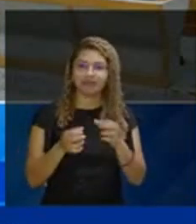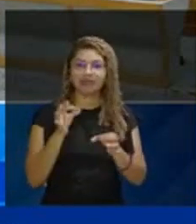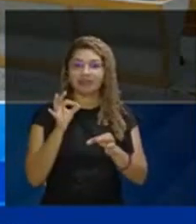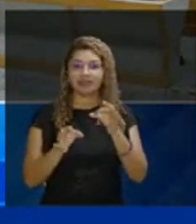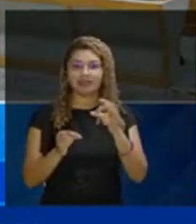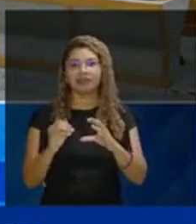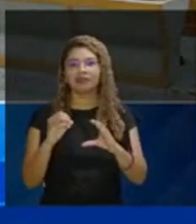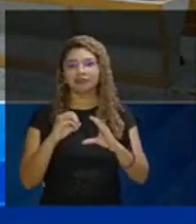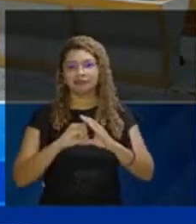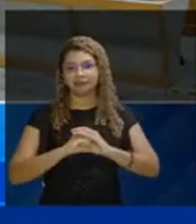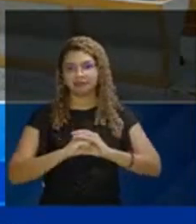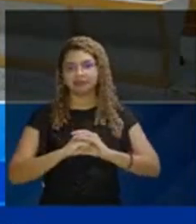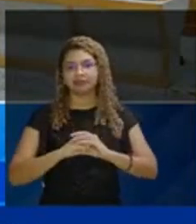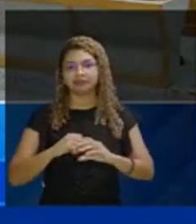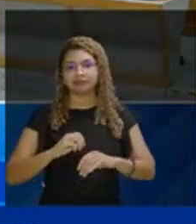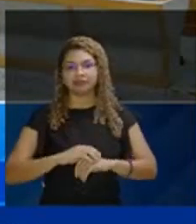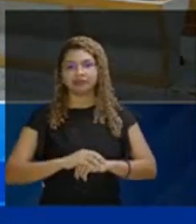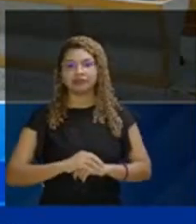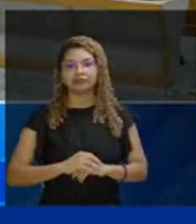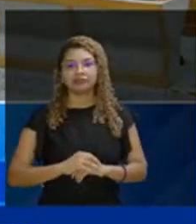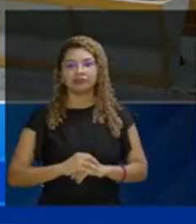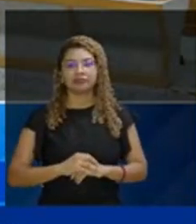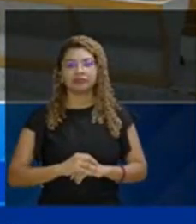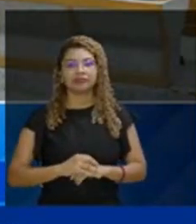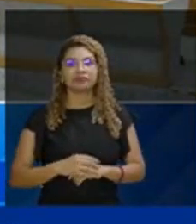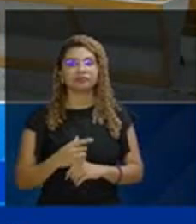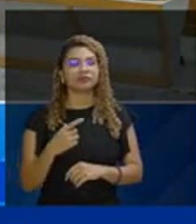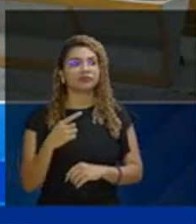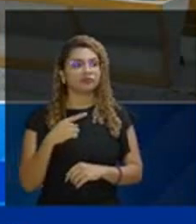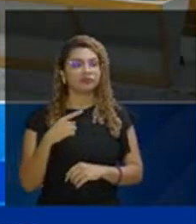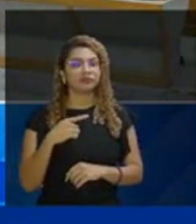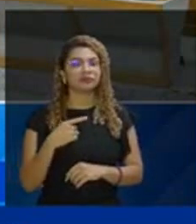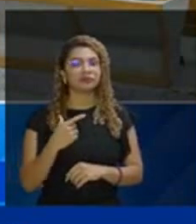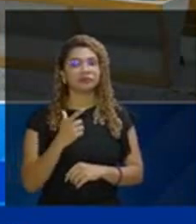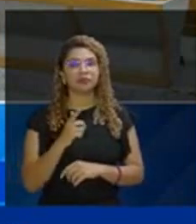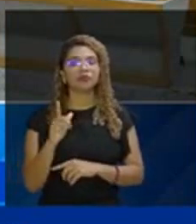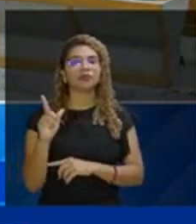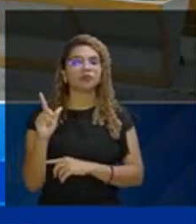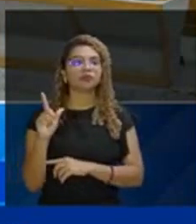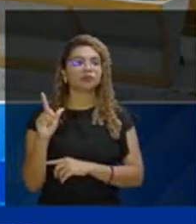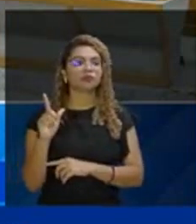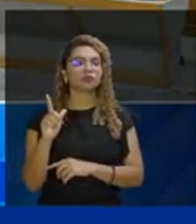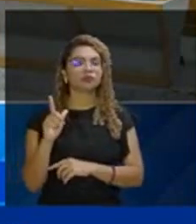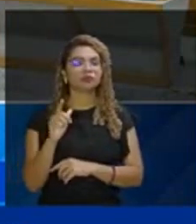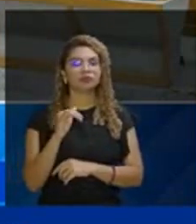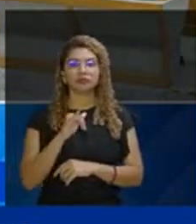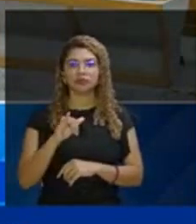aqui no TRE. Eu tenho, senhor presidente, também uma